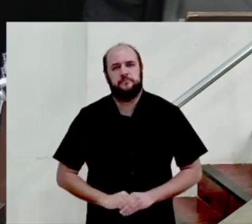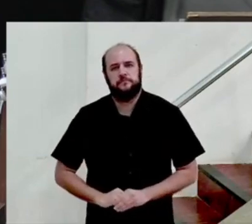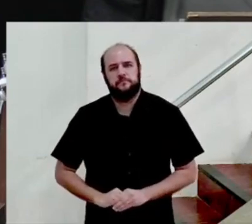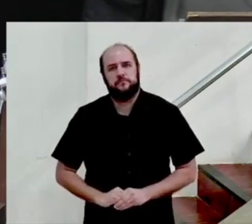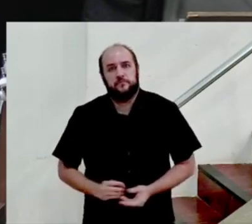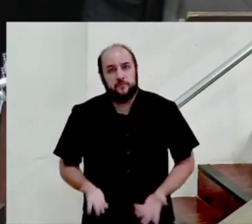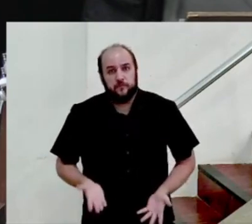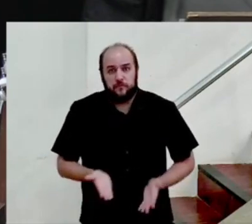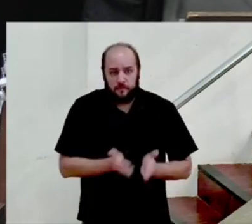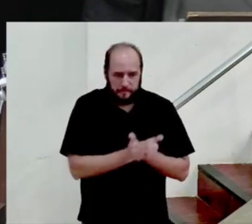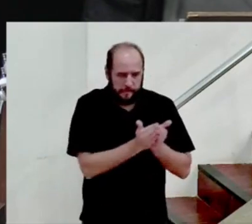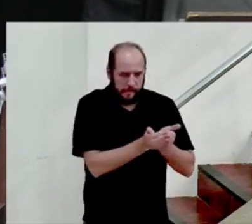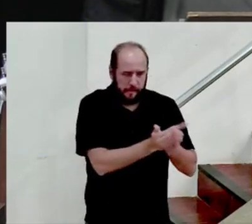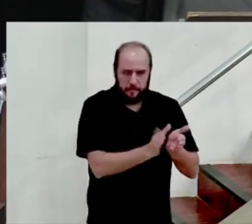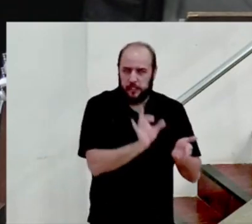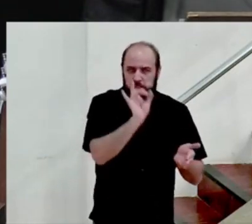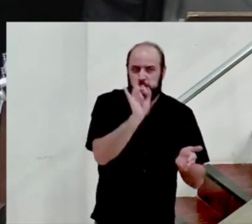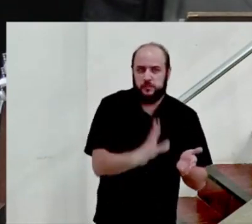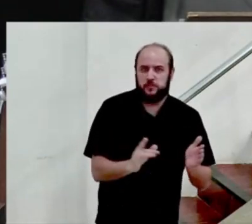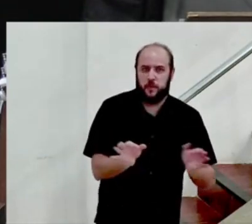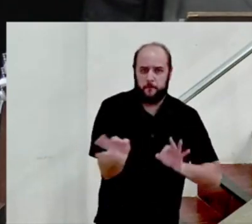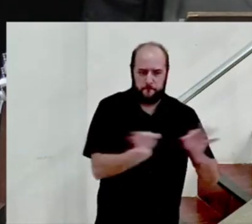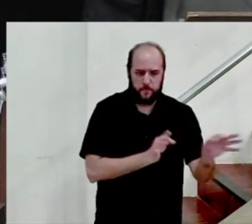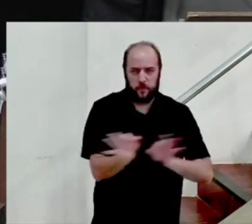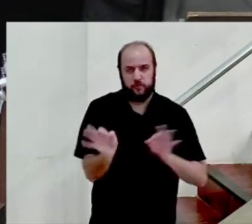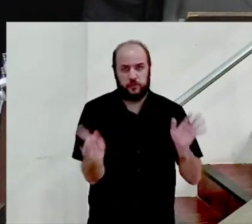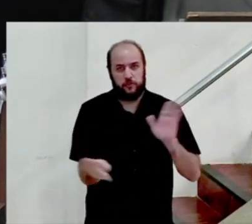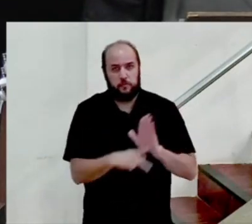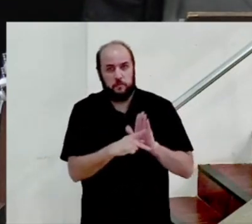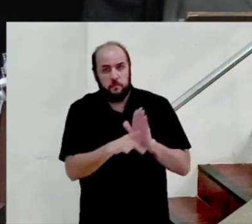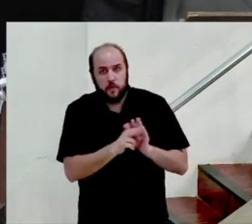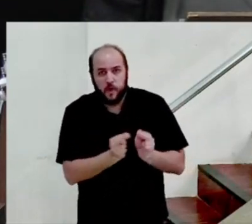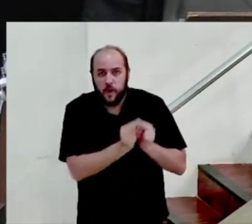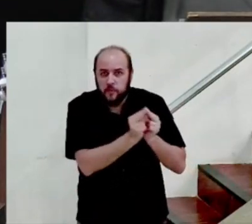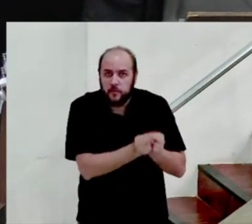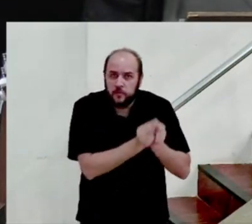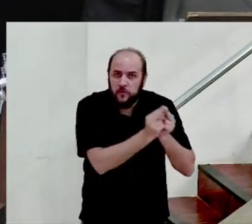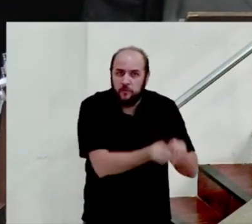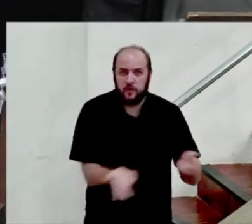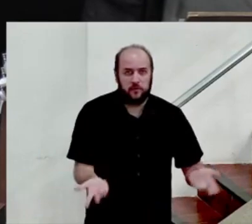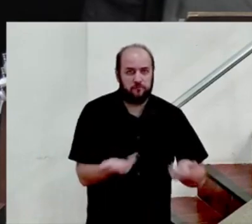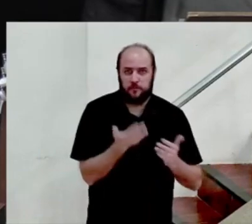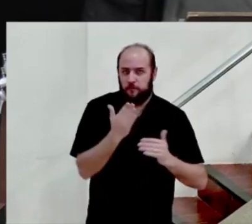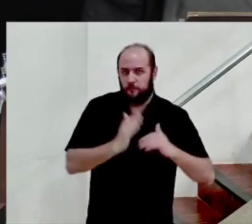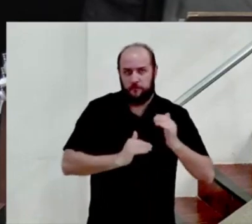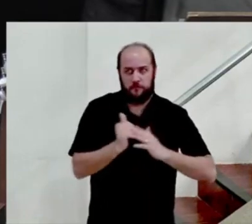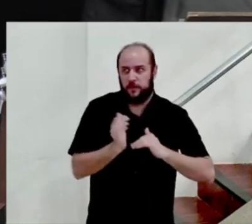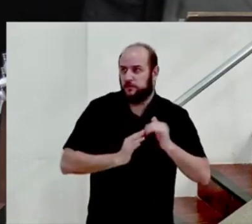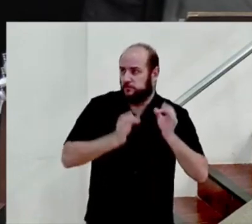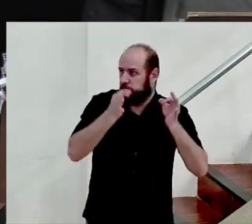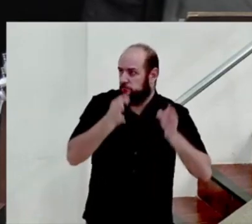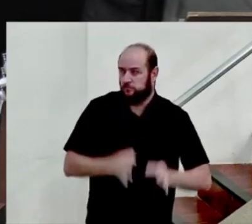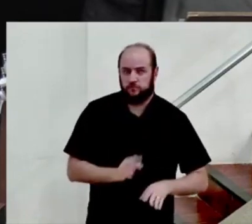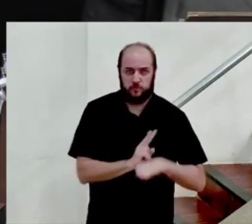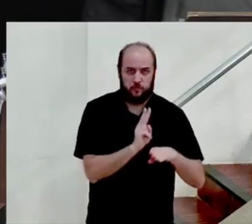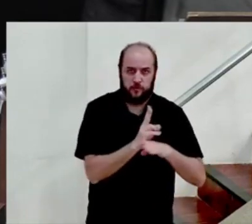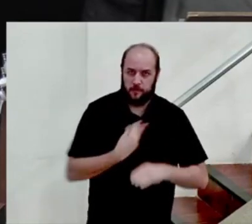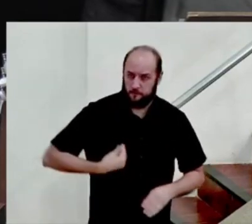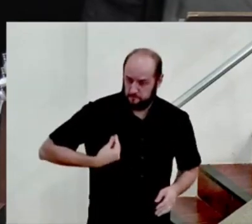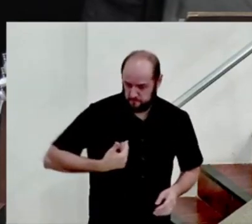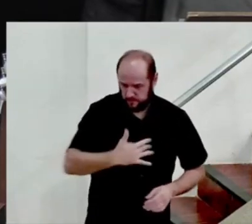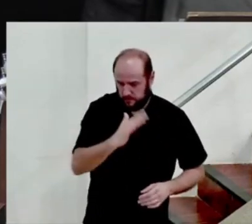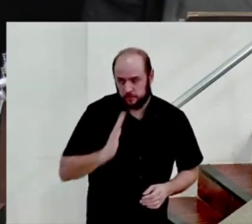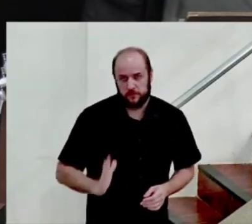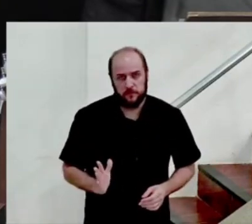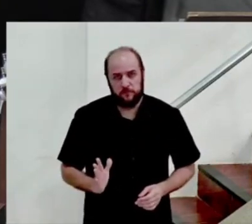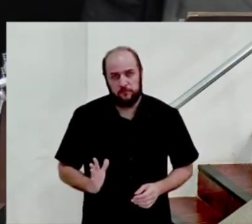Se a arca fosse simplesmente um projeto de Noé, ela não cumpriria o seu papel de preservar a vida, de